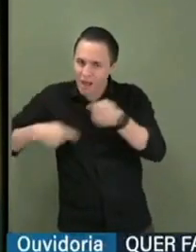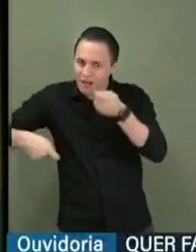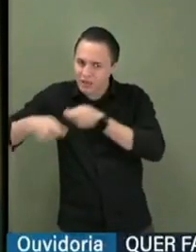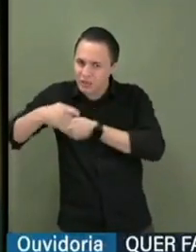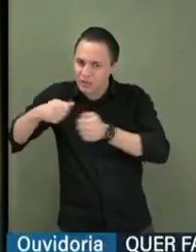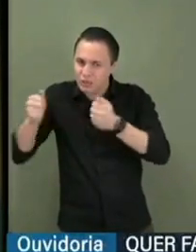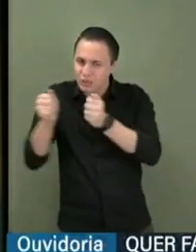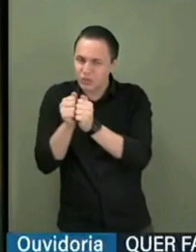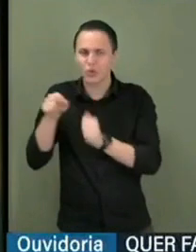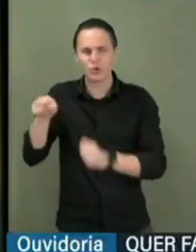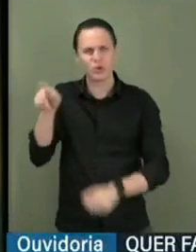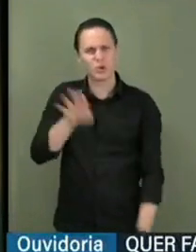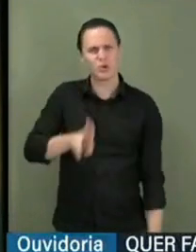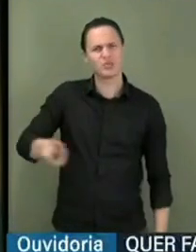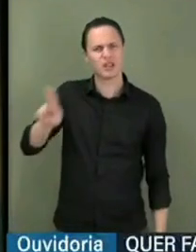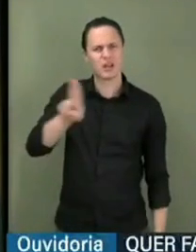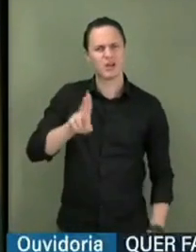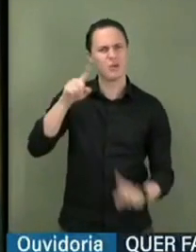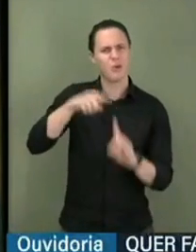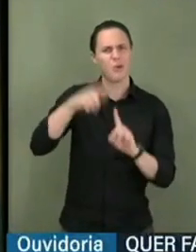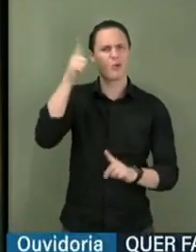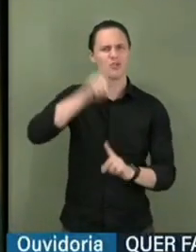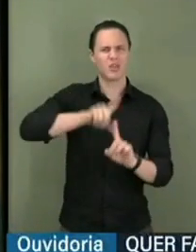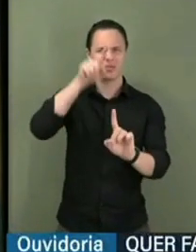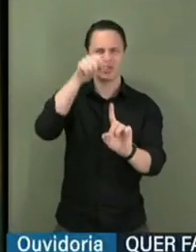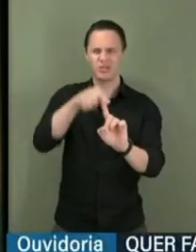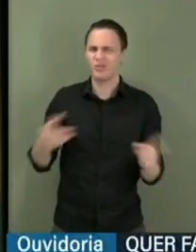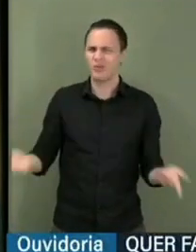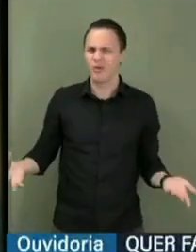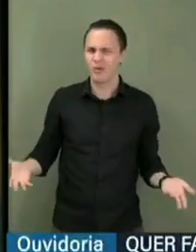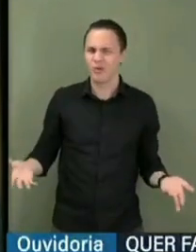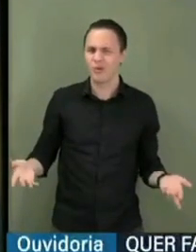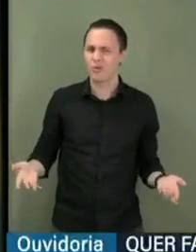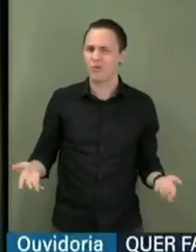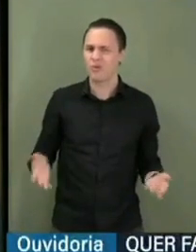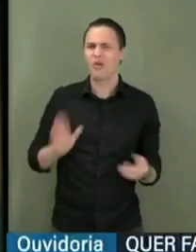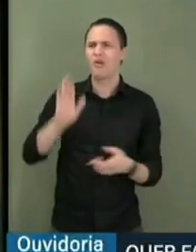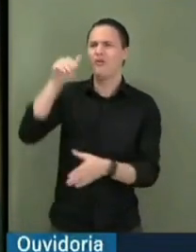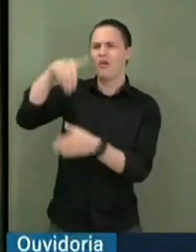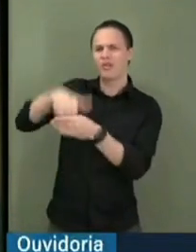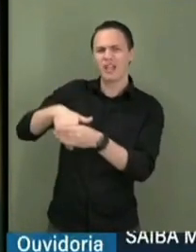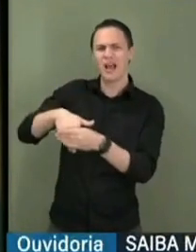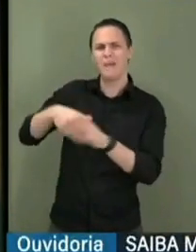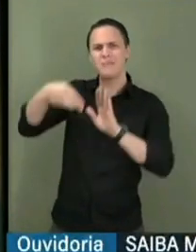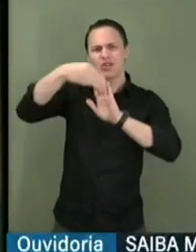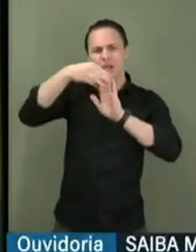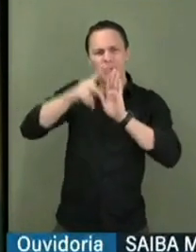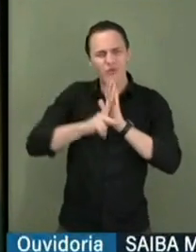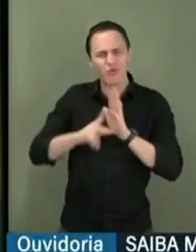do judiciário para conseguir os objetivos de votação de uma medida provisória?